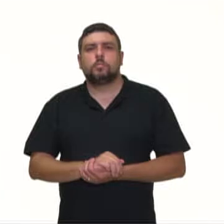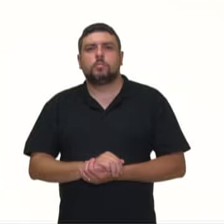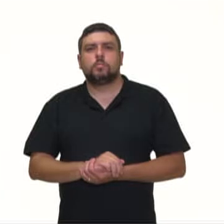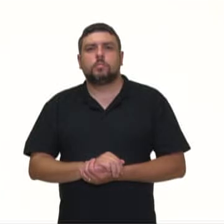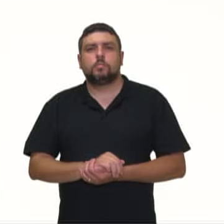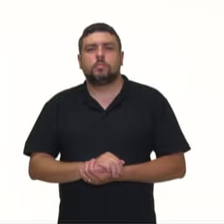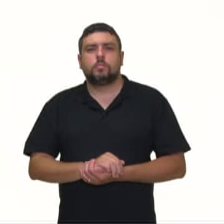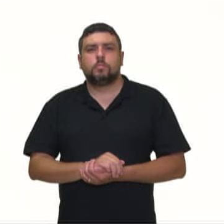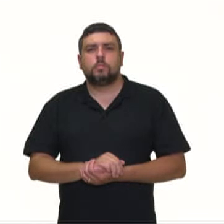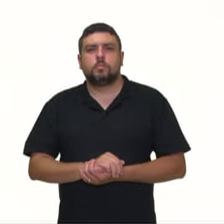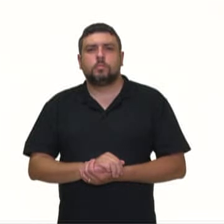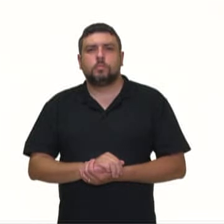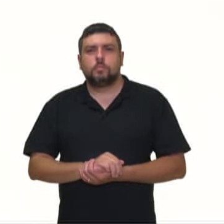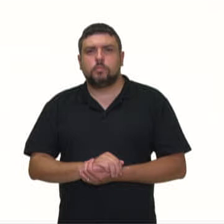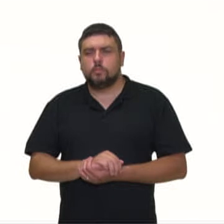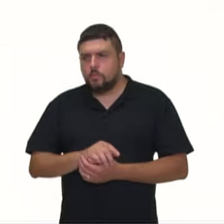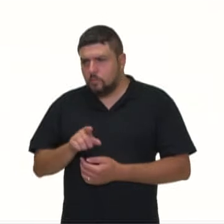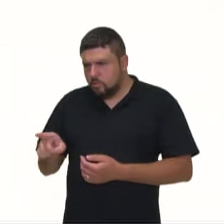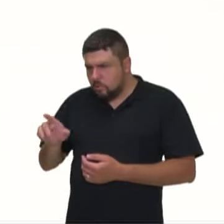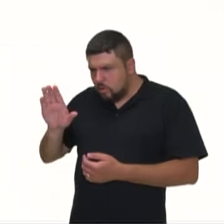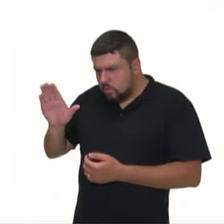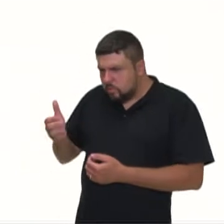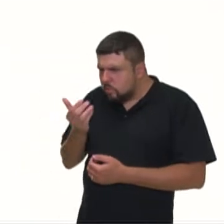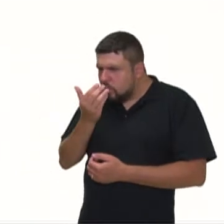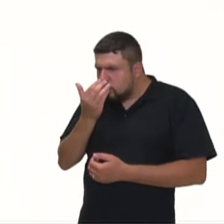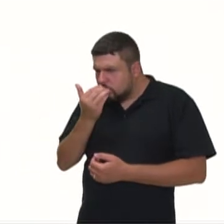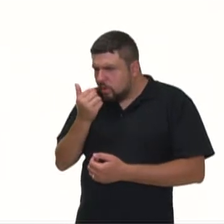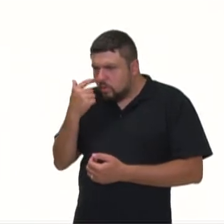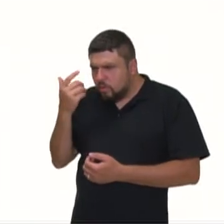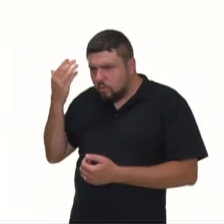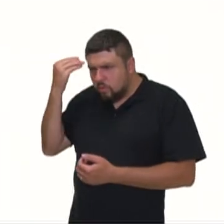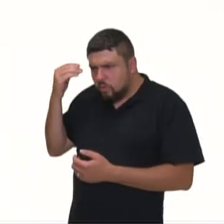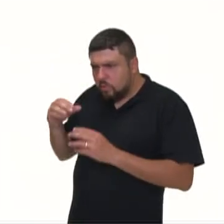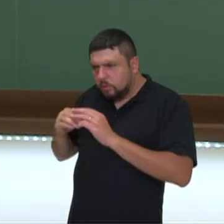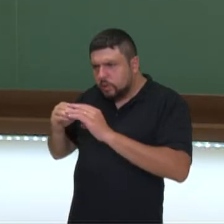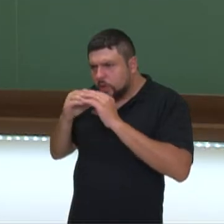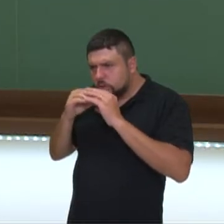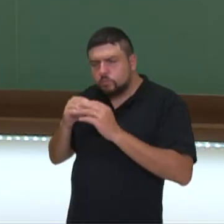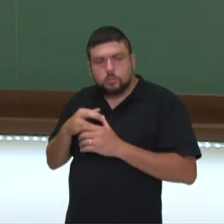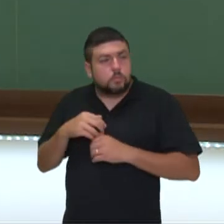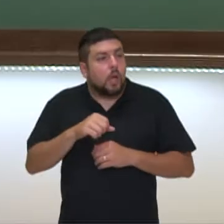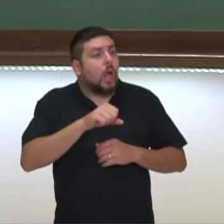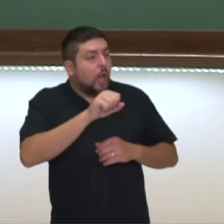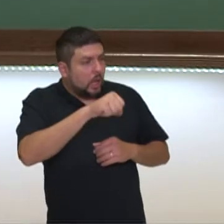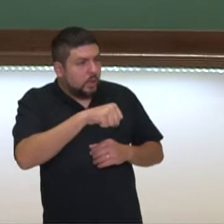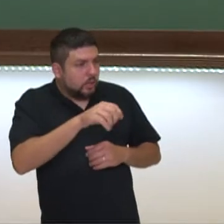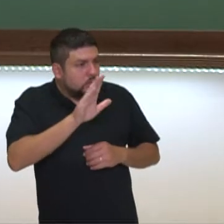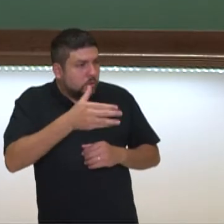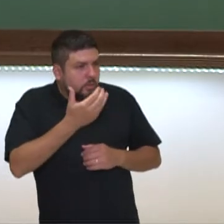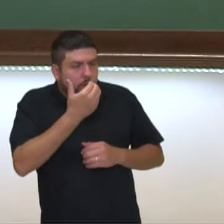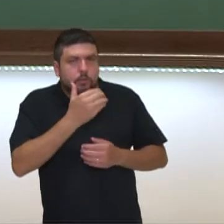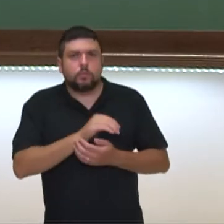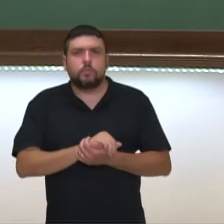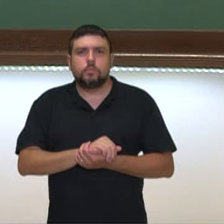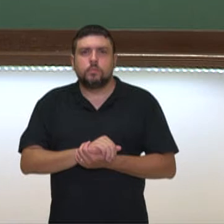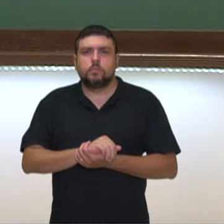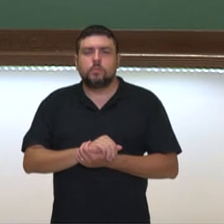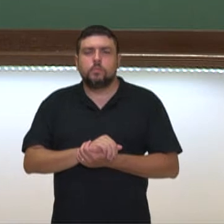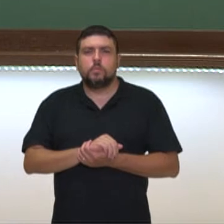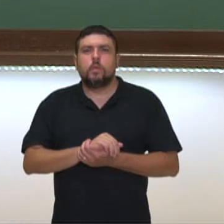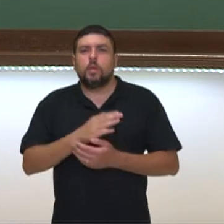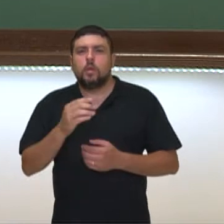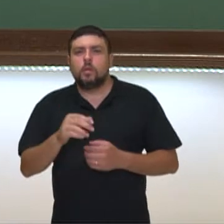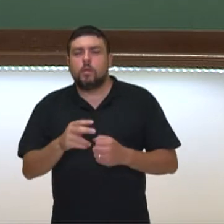hamburger? Você comeu aquele novo hambúrguer? Yes, I have, no, I haven't. Se é uma pergunta no presente perfeito, os verbos auxiliares são